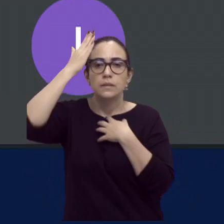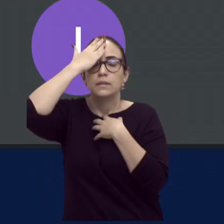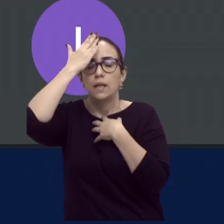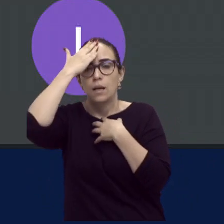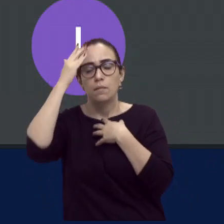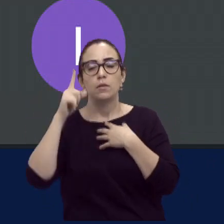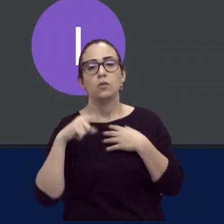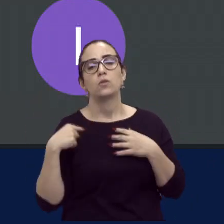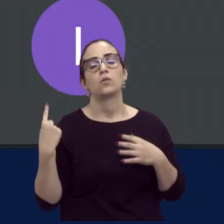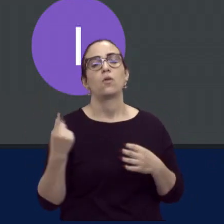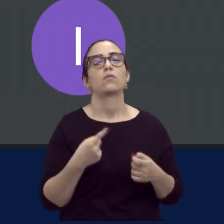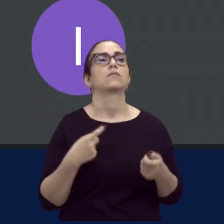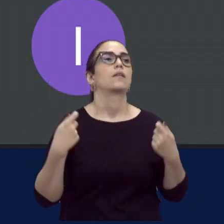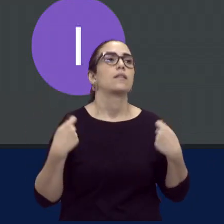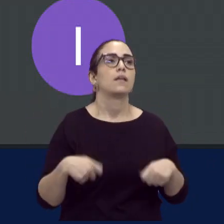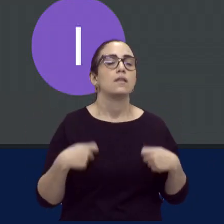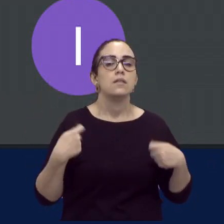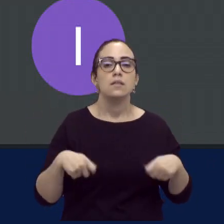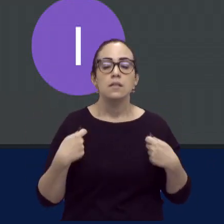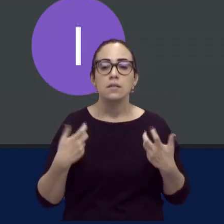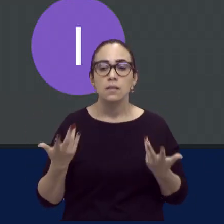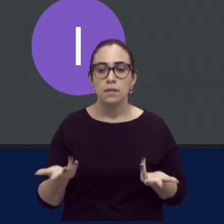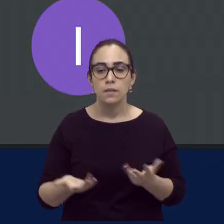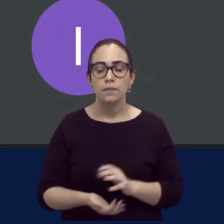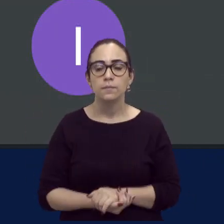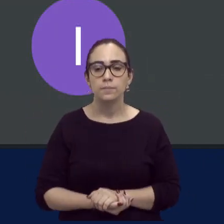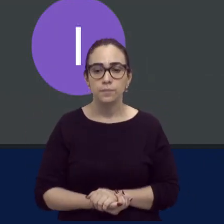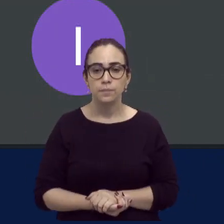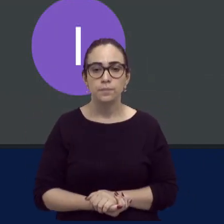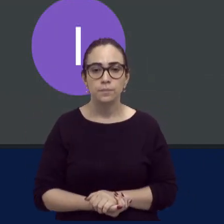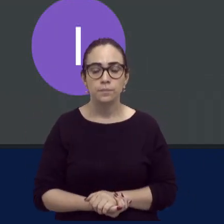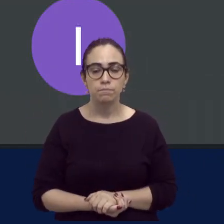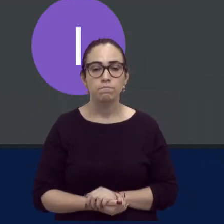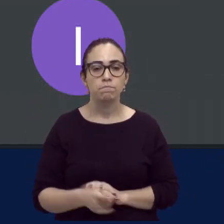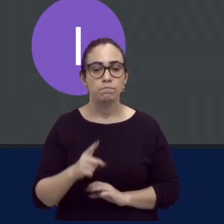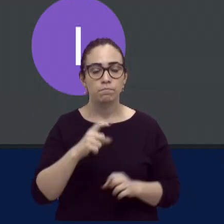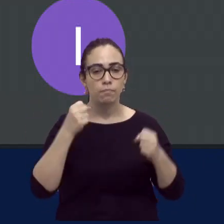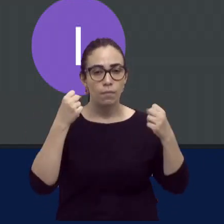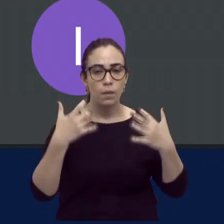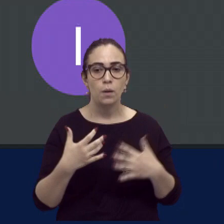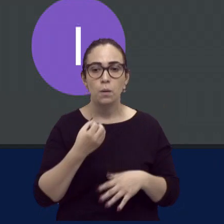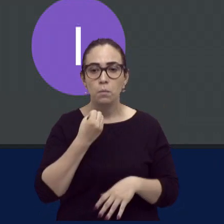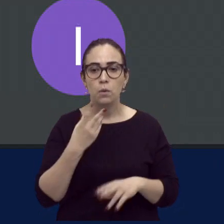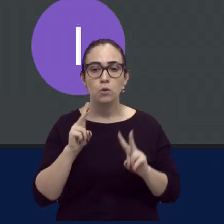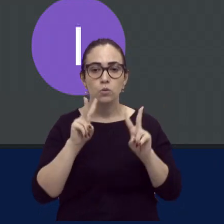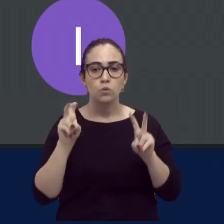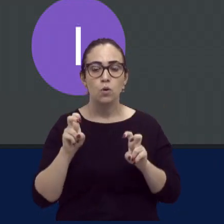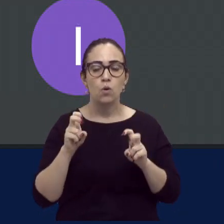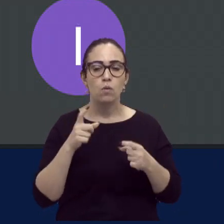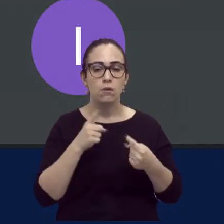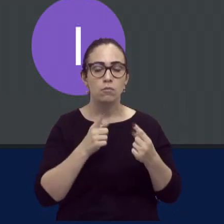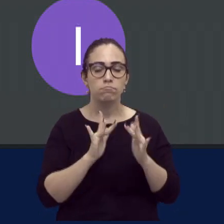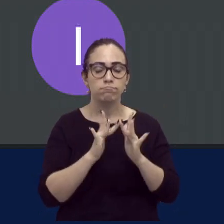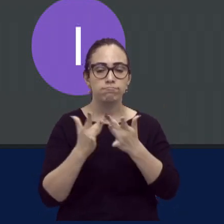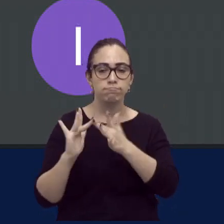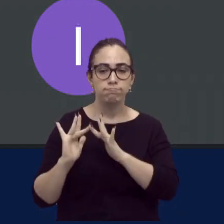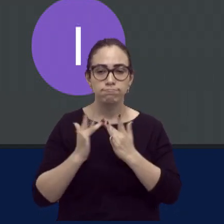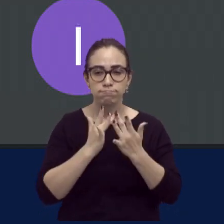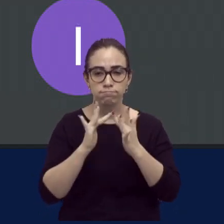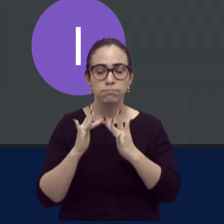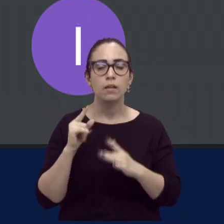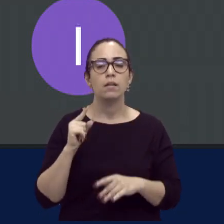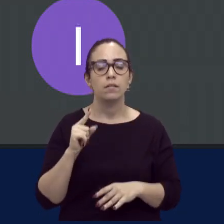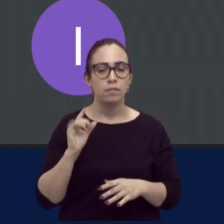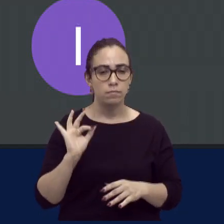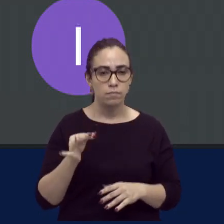nossas próprias necessidades também. Você pontuou muito bem, inclusive, a questão dos conflitos, né? Assim, é inerente ao ser